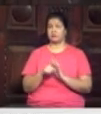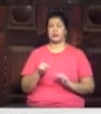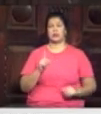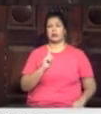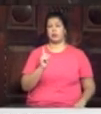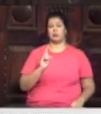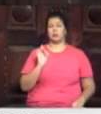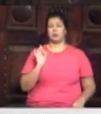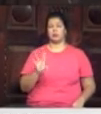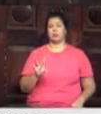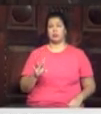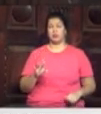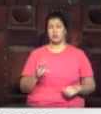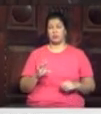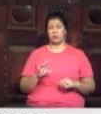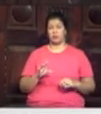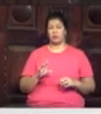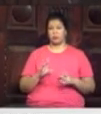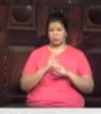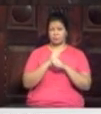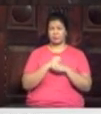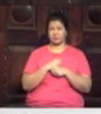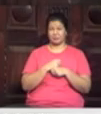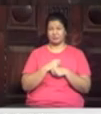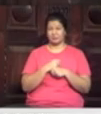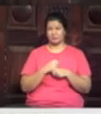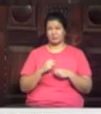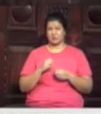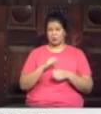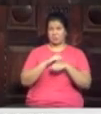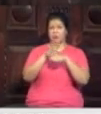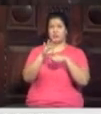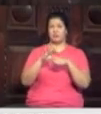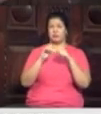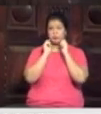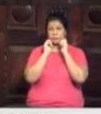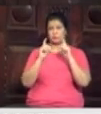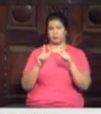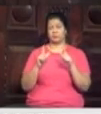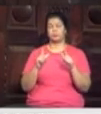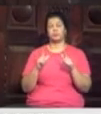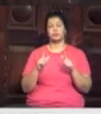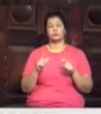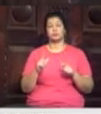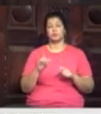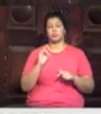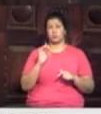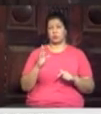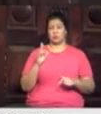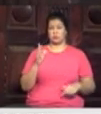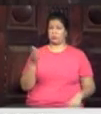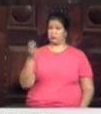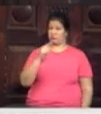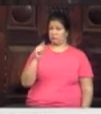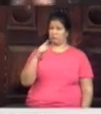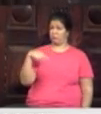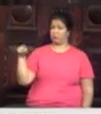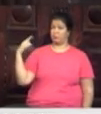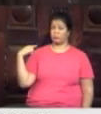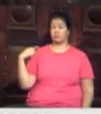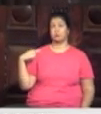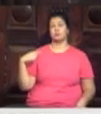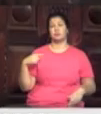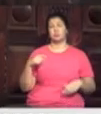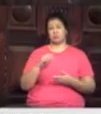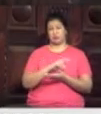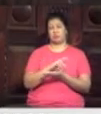se restringir, vez por outra, a encaminhar a esta casa notas técnicas, como o fez no ano passado, em